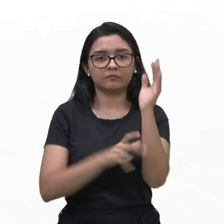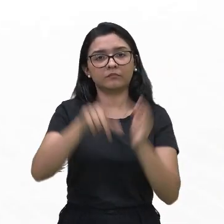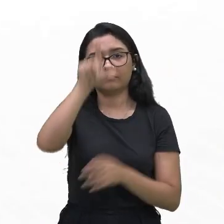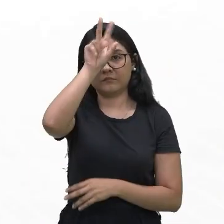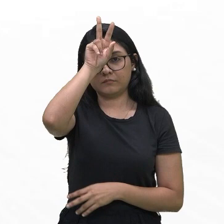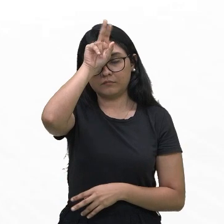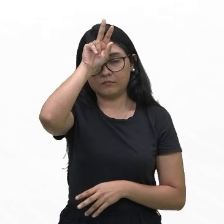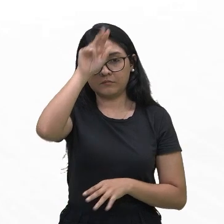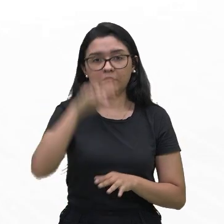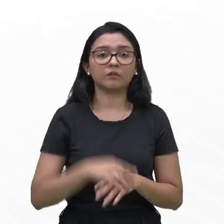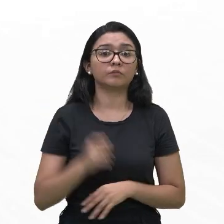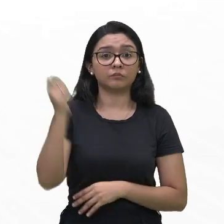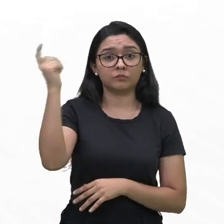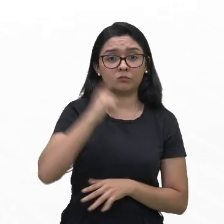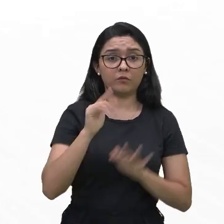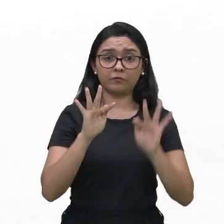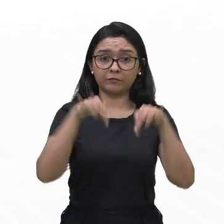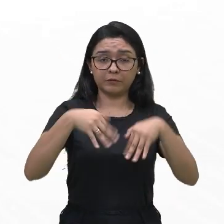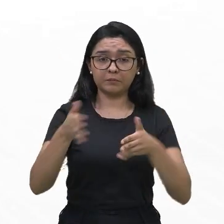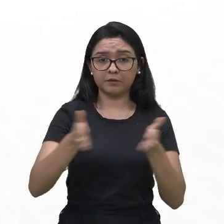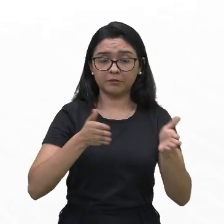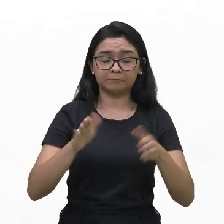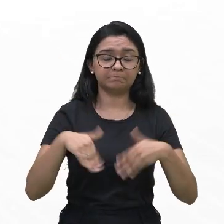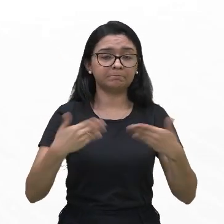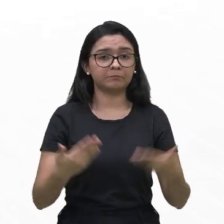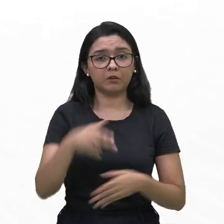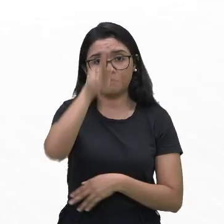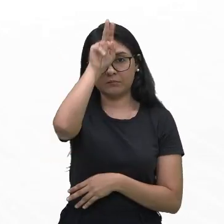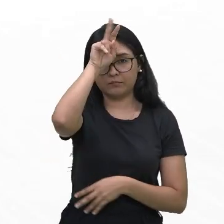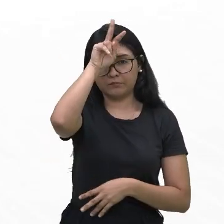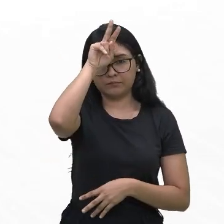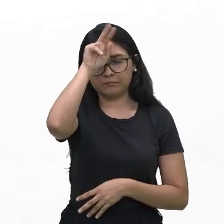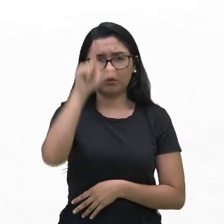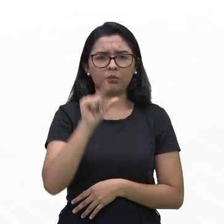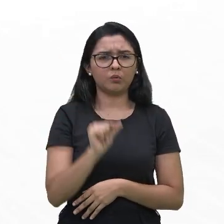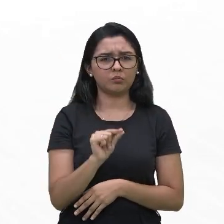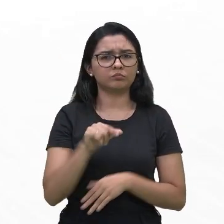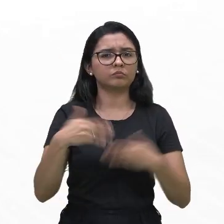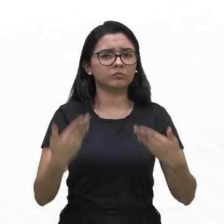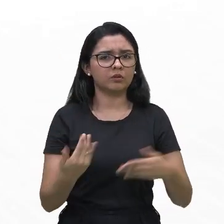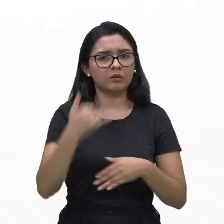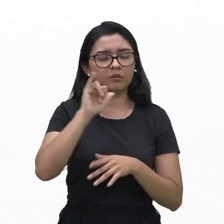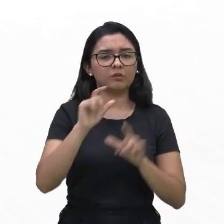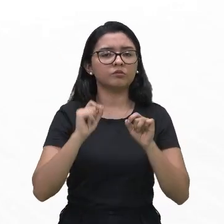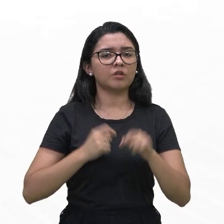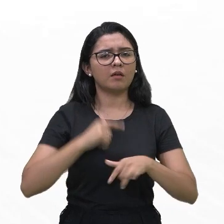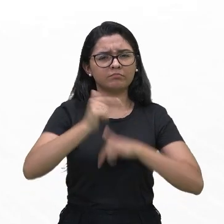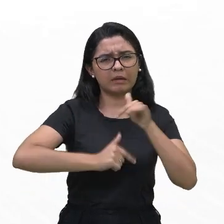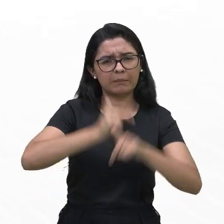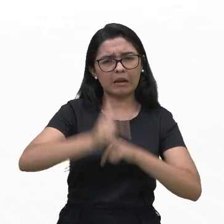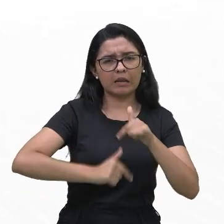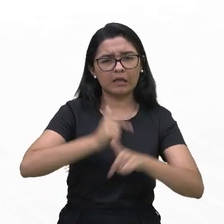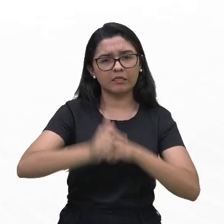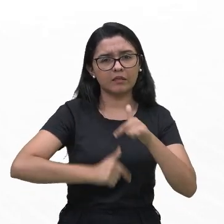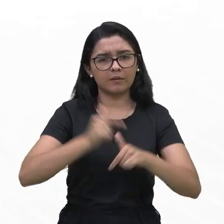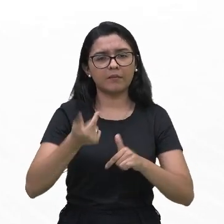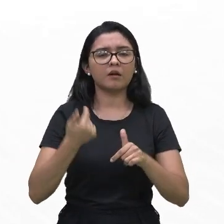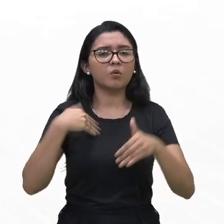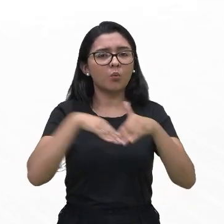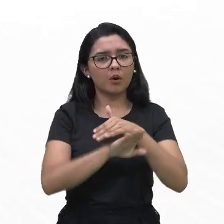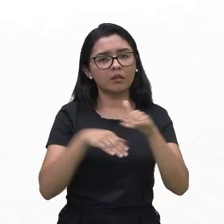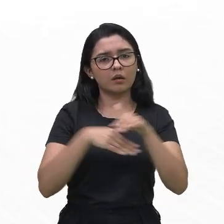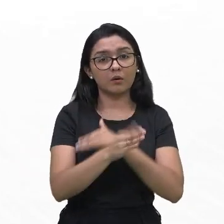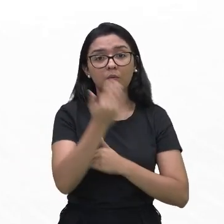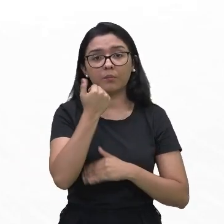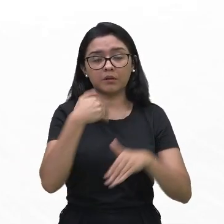outono encaminhava-se para seu fim. As formigas, previdentes por natureza, puseram-se a trabalhar duramente a abastecer sua